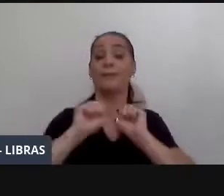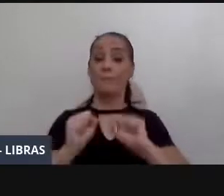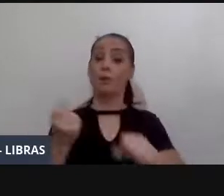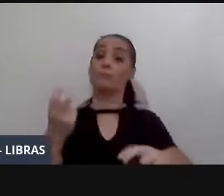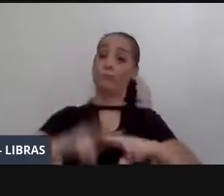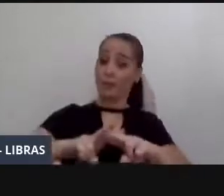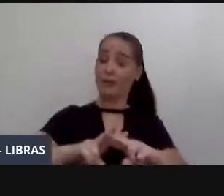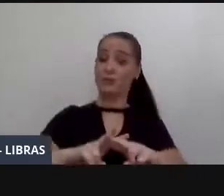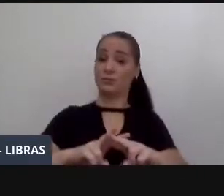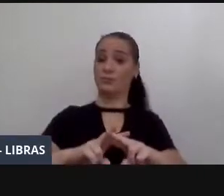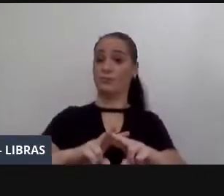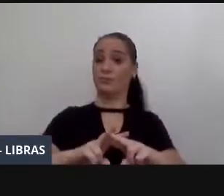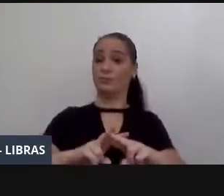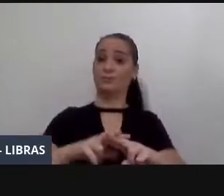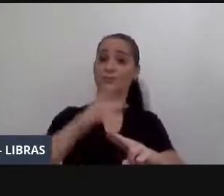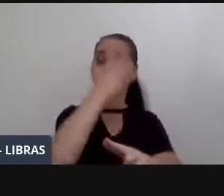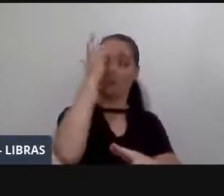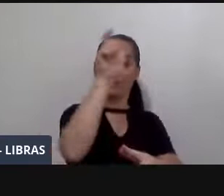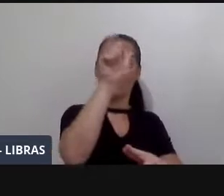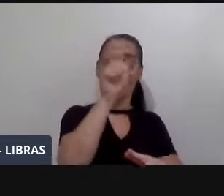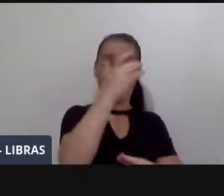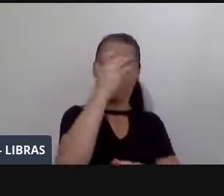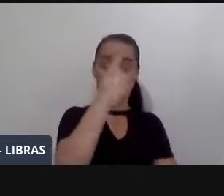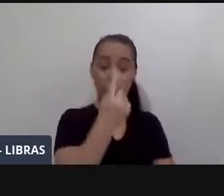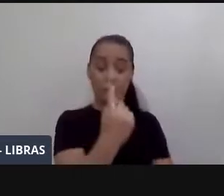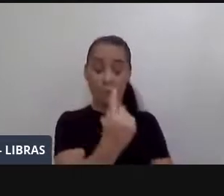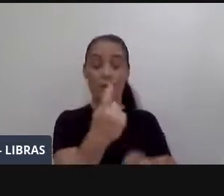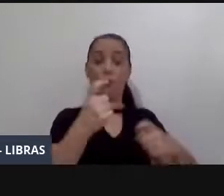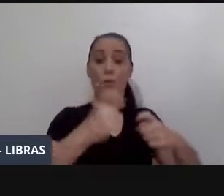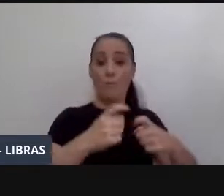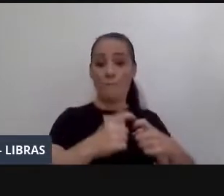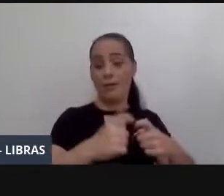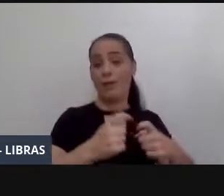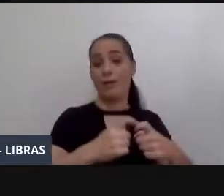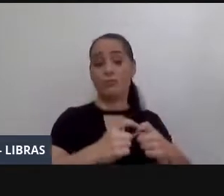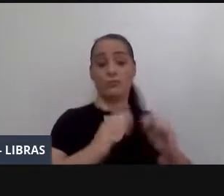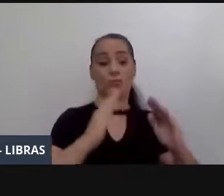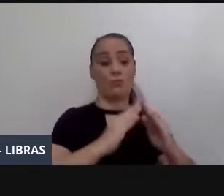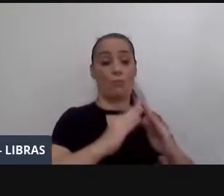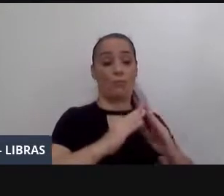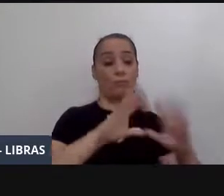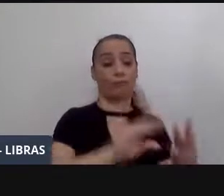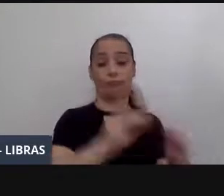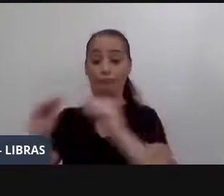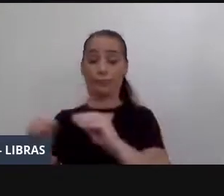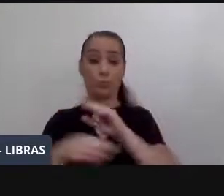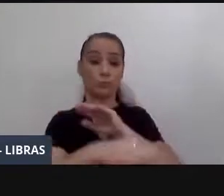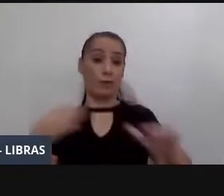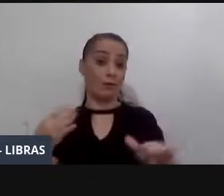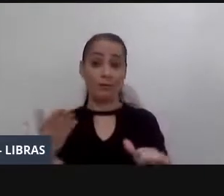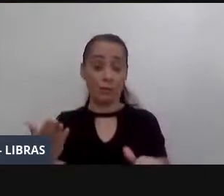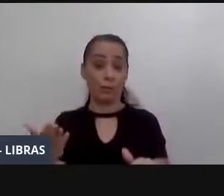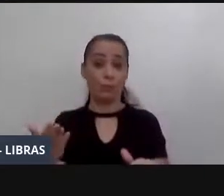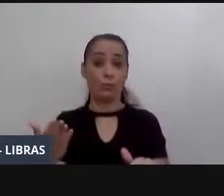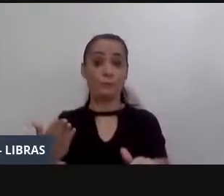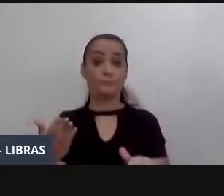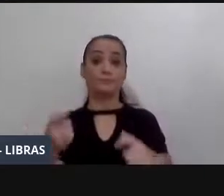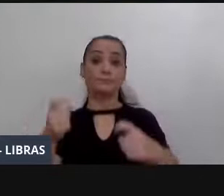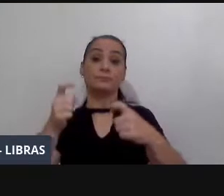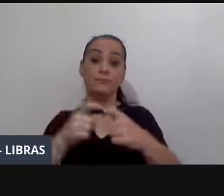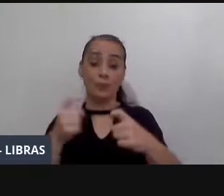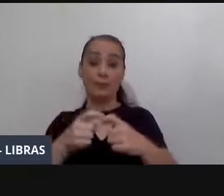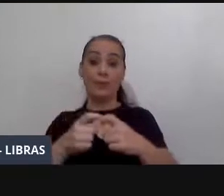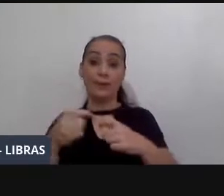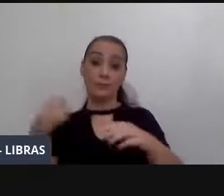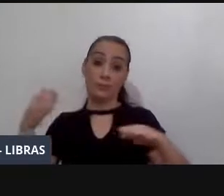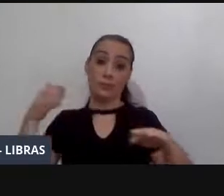lá do vilarejo. Agora a gente tem médico que vai no vilarejo? Temos sim. Um médico que vai 2 vezes por mês ao